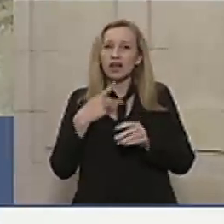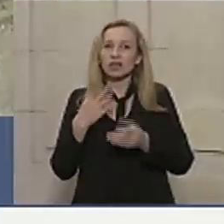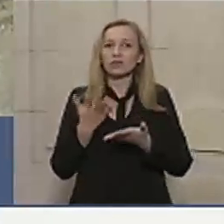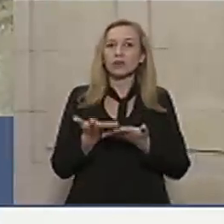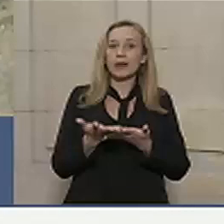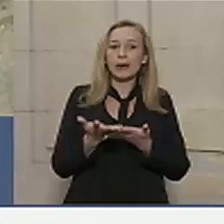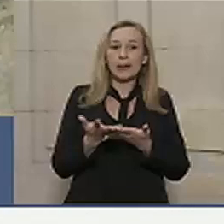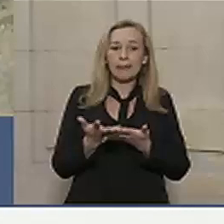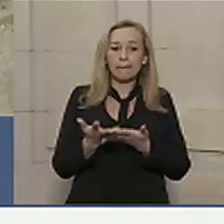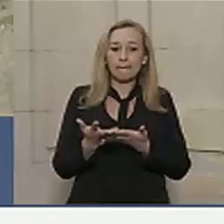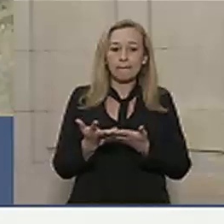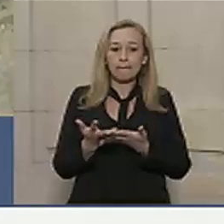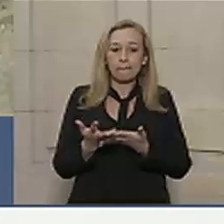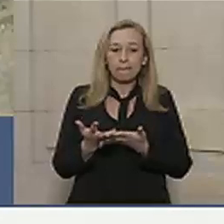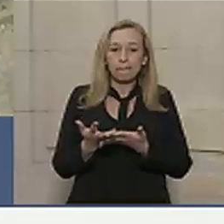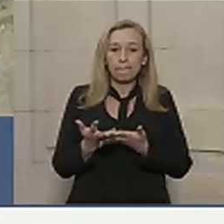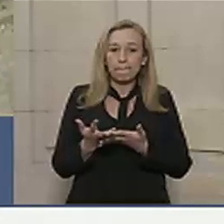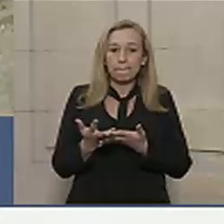seguinte,